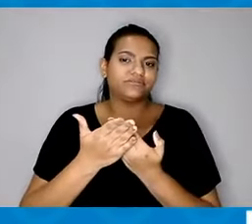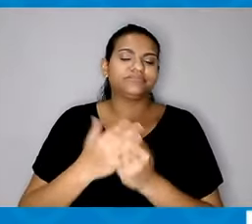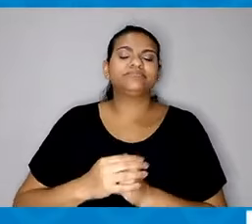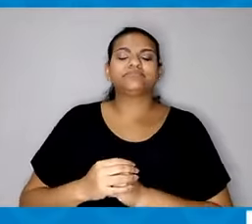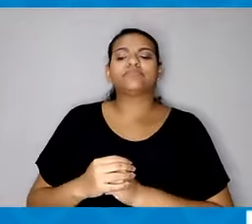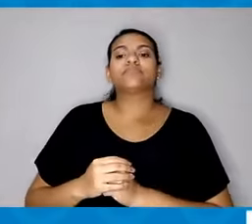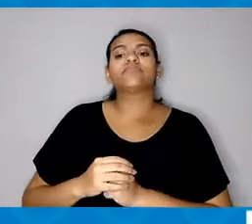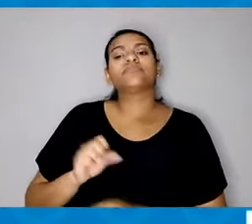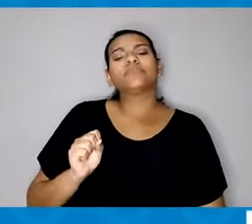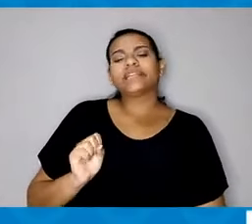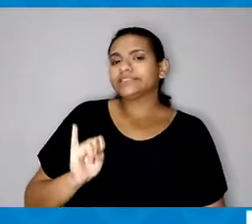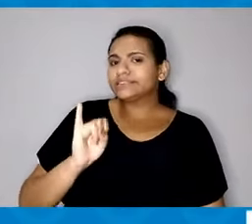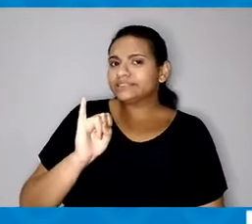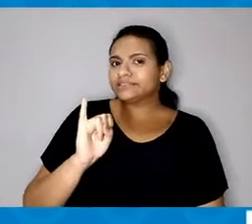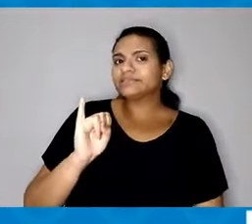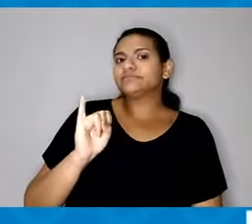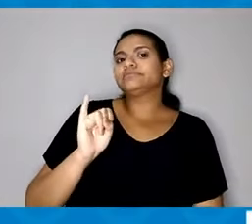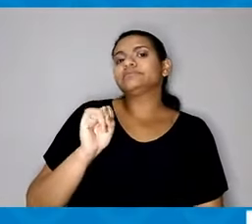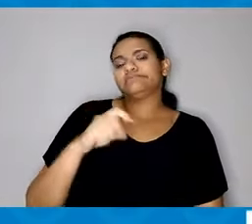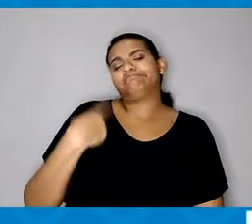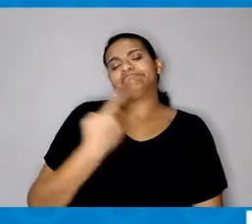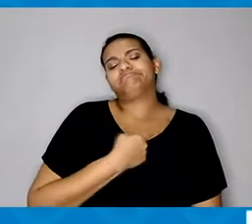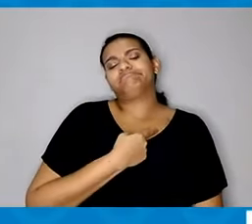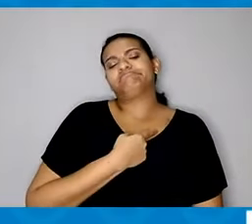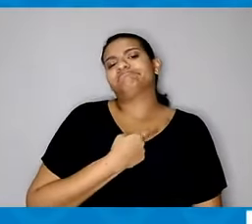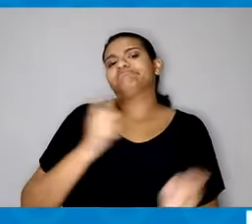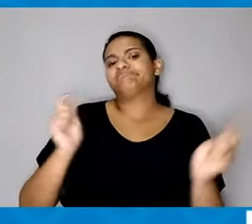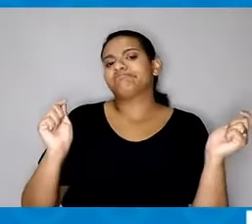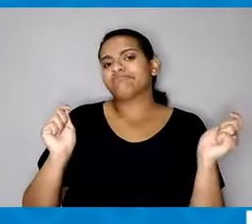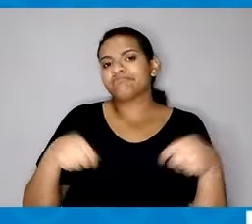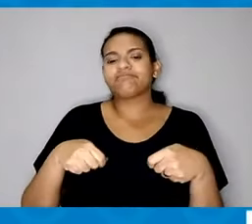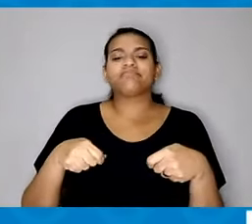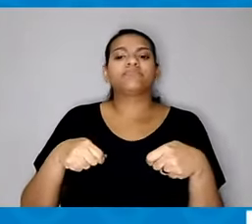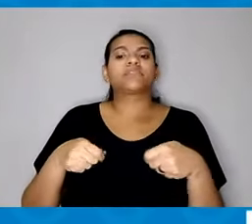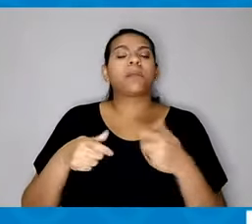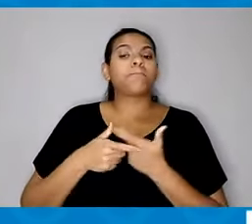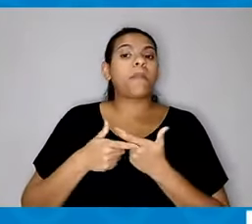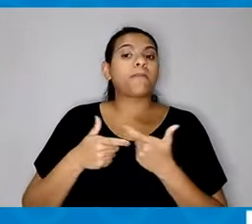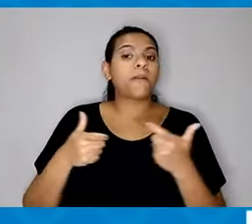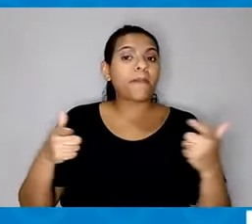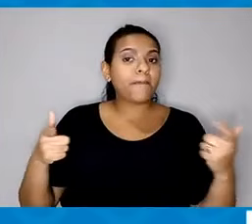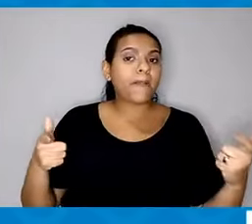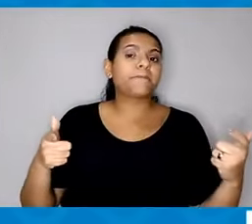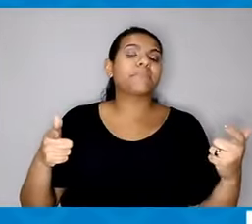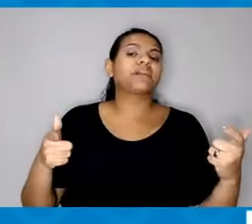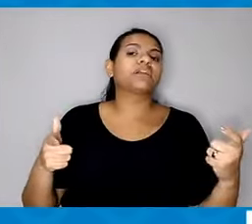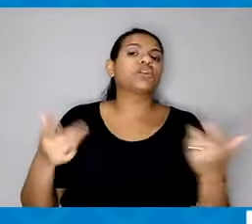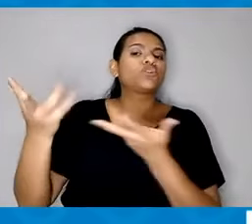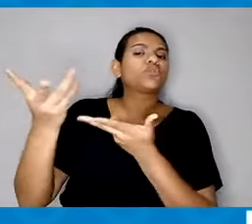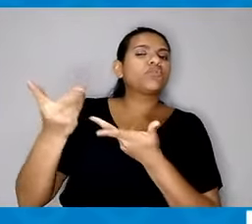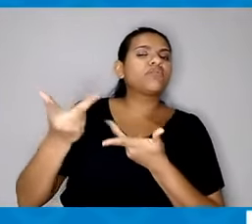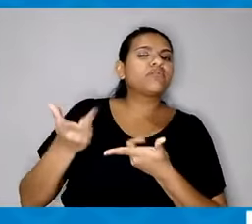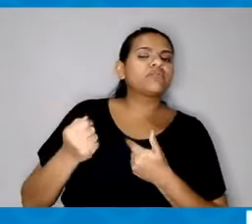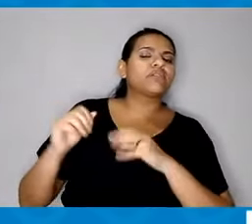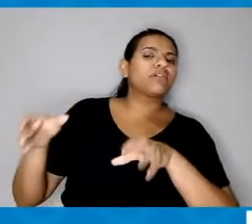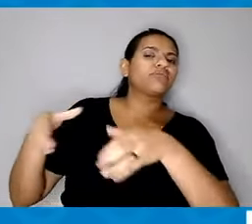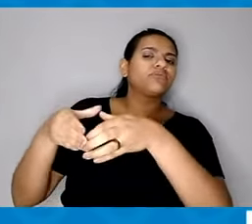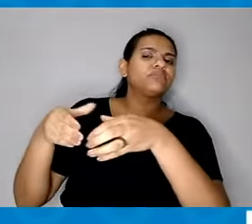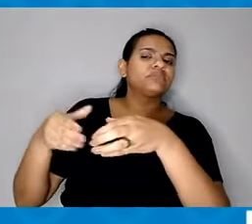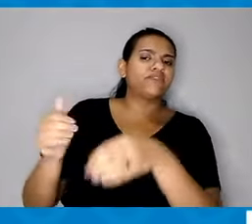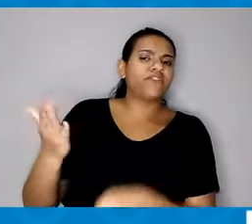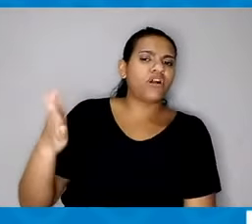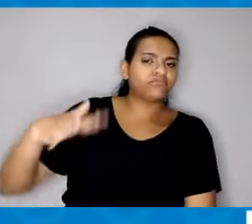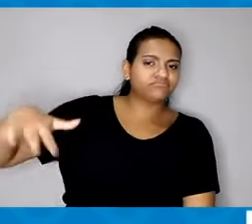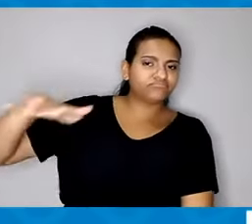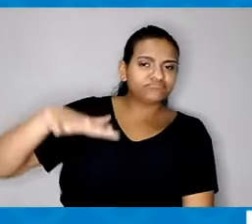puder ampliar isso e convidar a comunidade com seus variados agentes, que aí incluem a família, mas